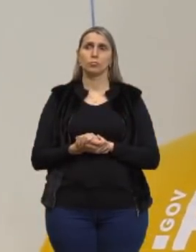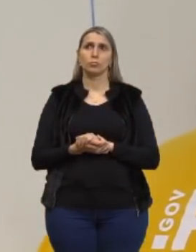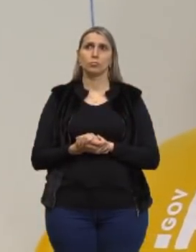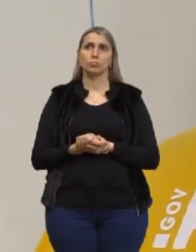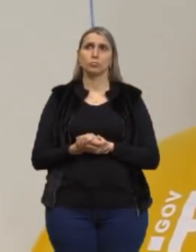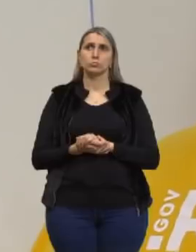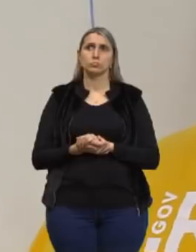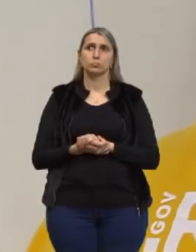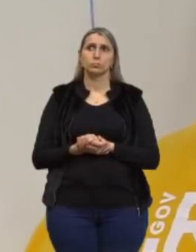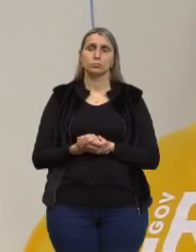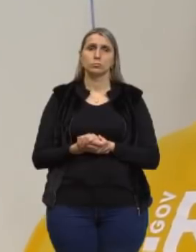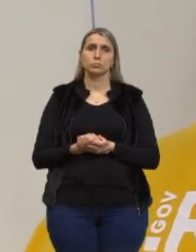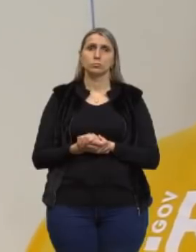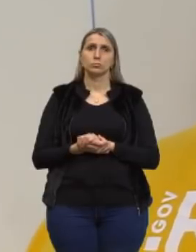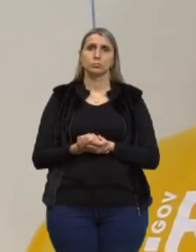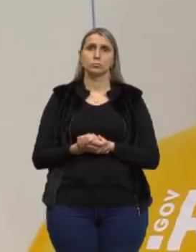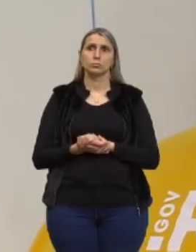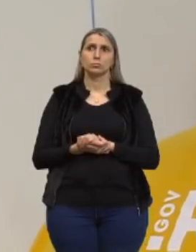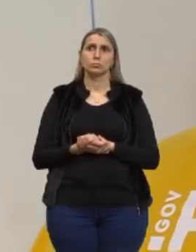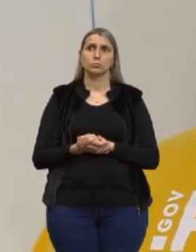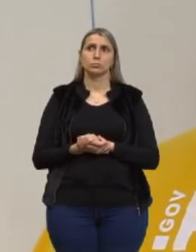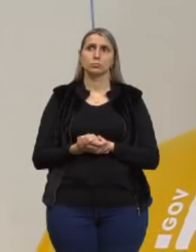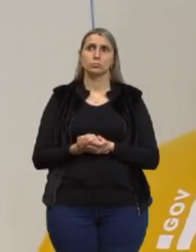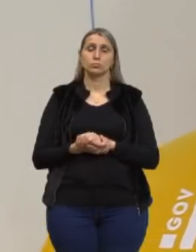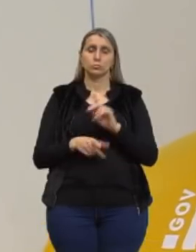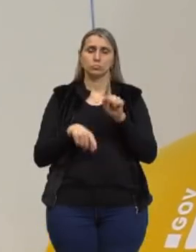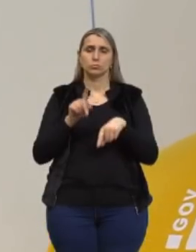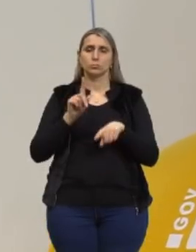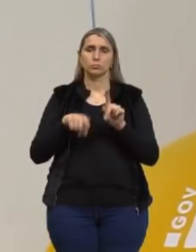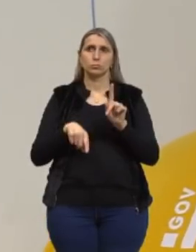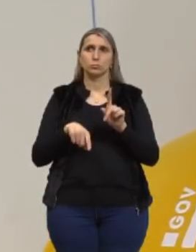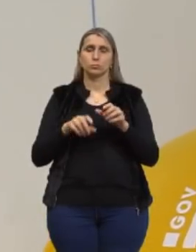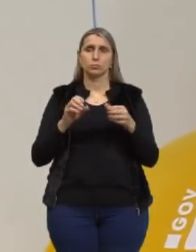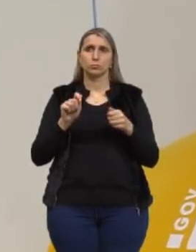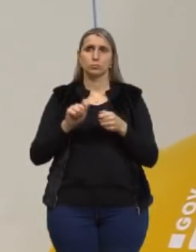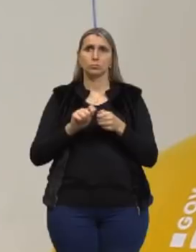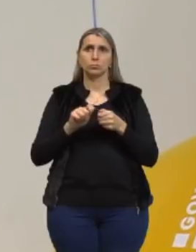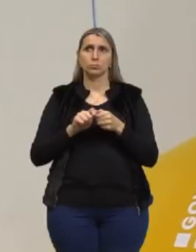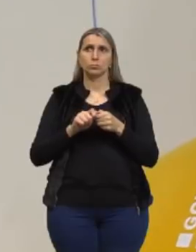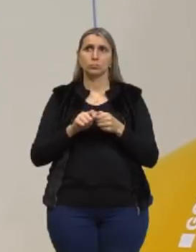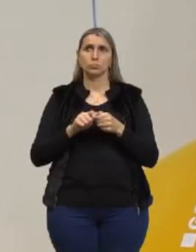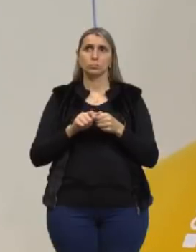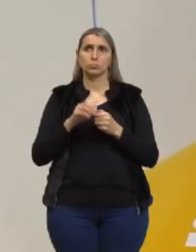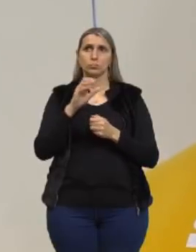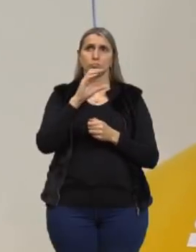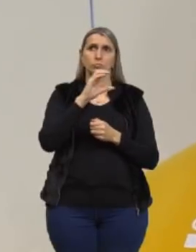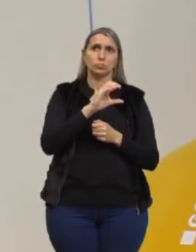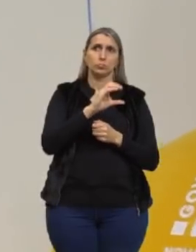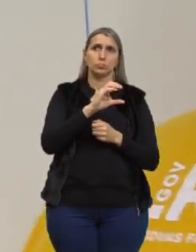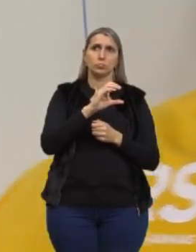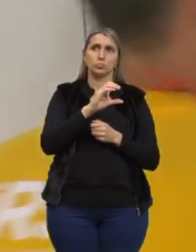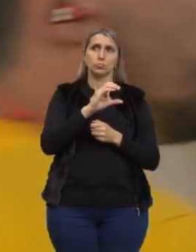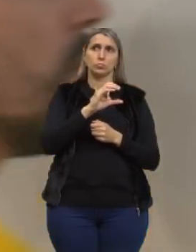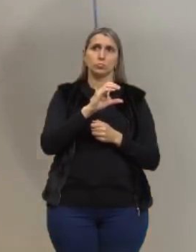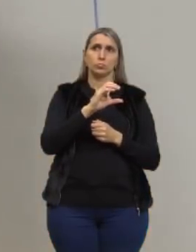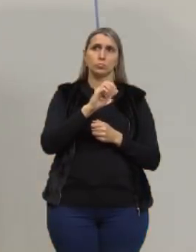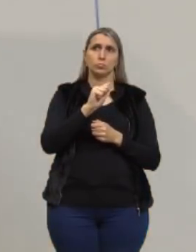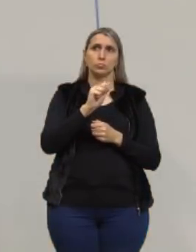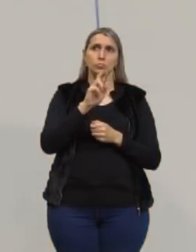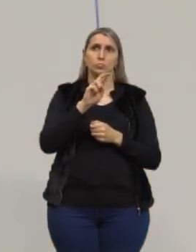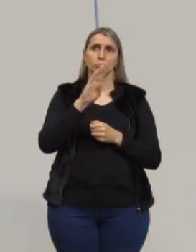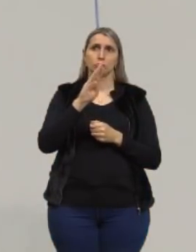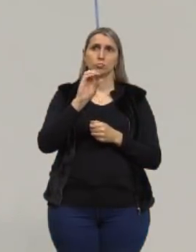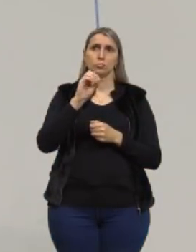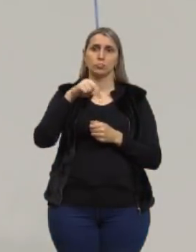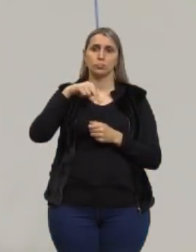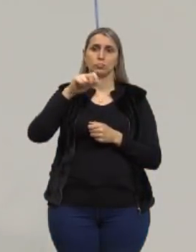pa e pode ser a variação da entalpia de formação do meu carbonato de cálcio que é o que